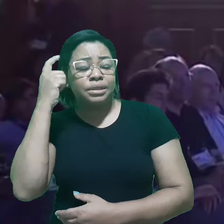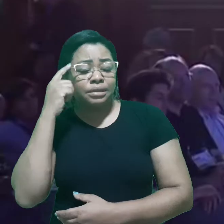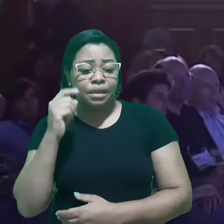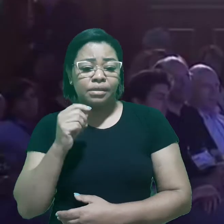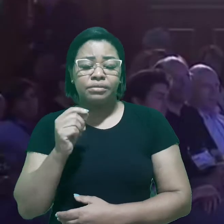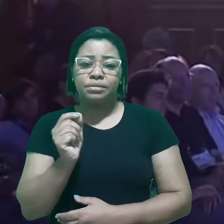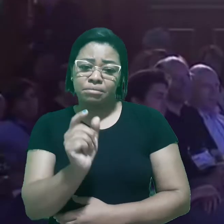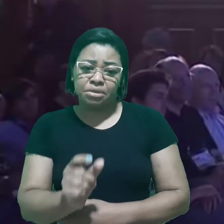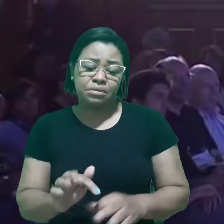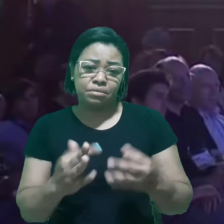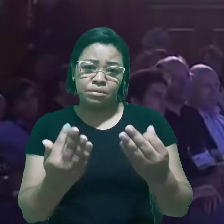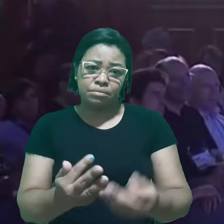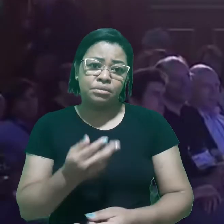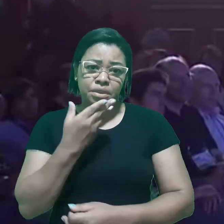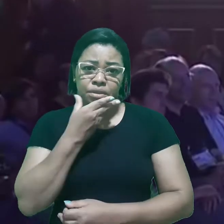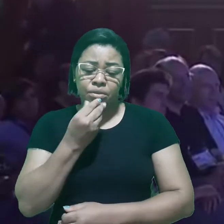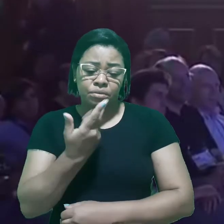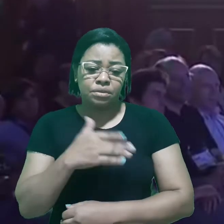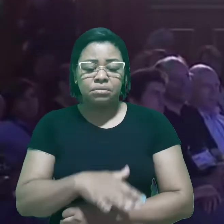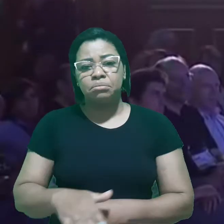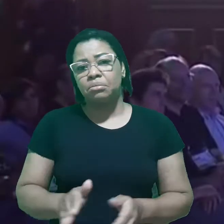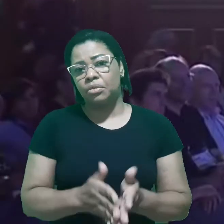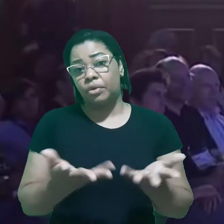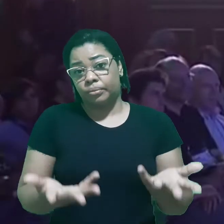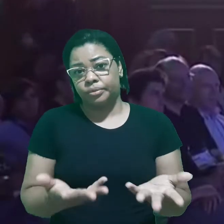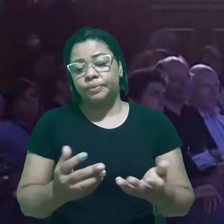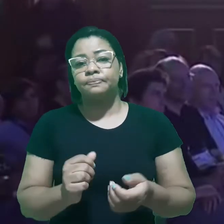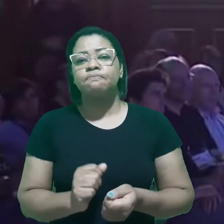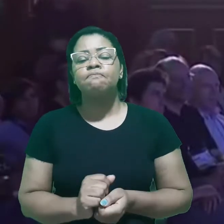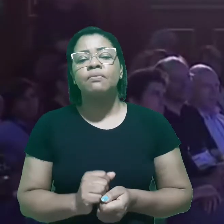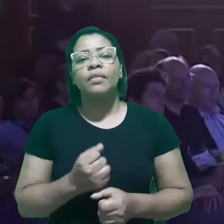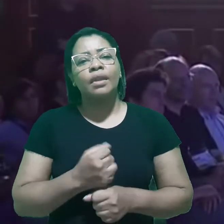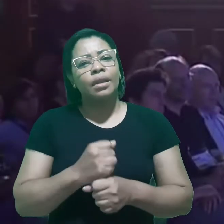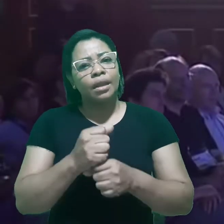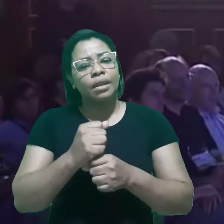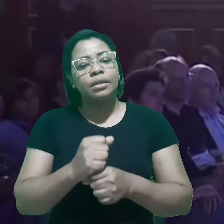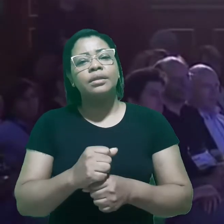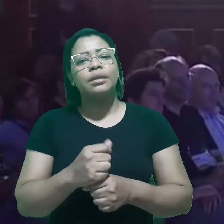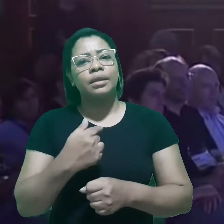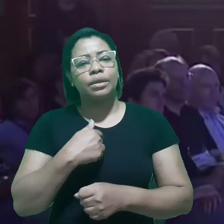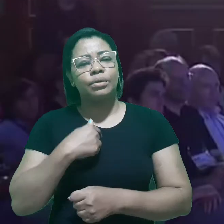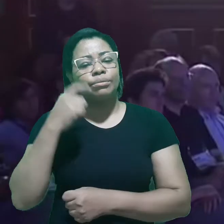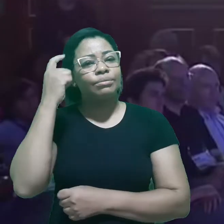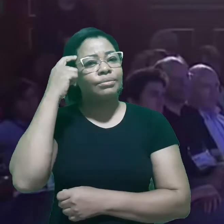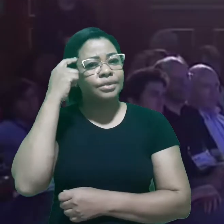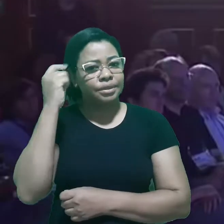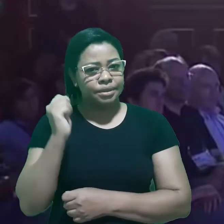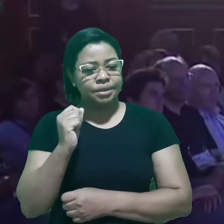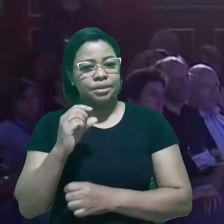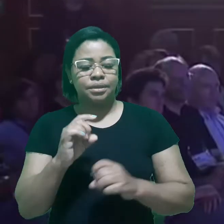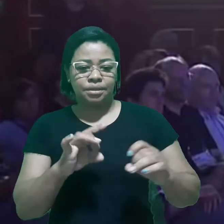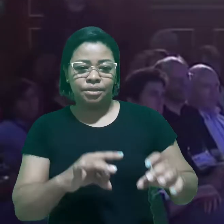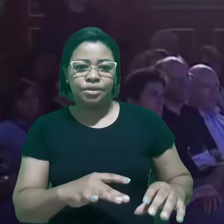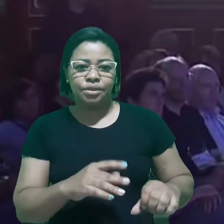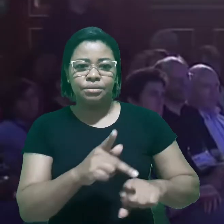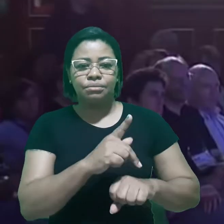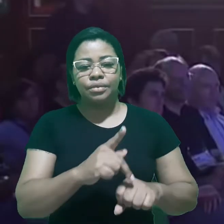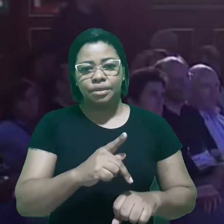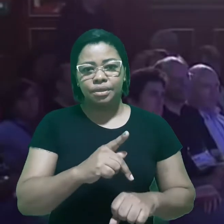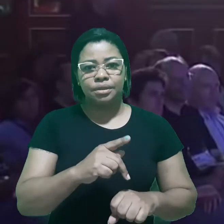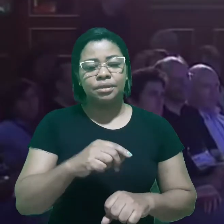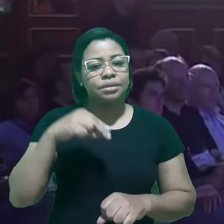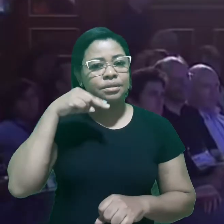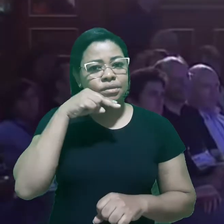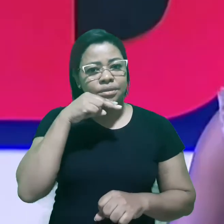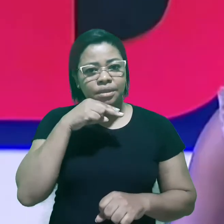eles. Anos mais tarde, pensei nisso quando deixei a Nigéria para cursar universidade nos Estados Unidos. Eu tinha